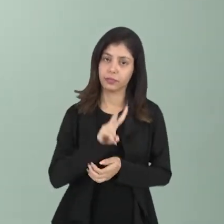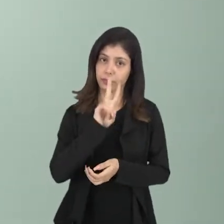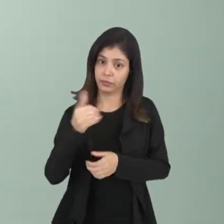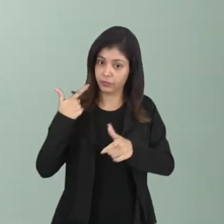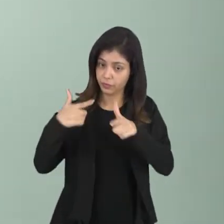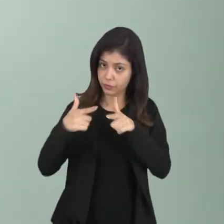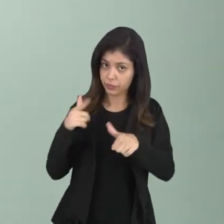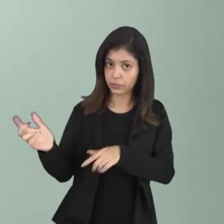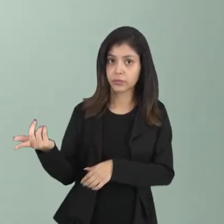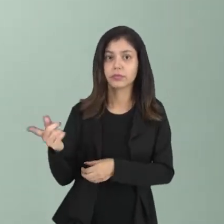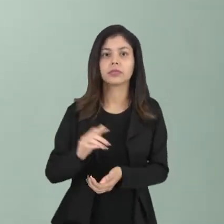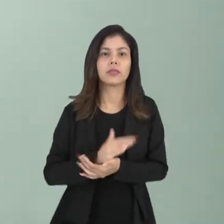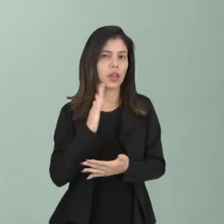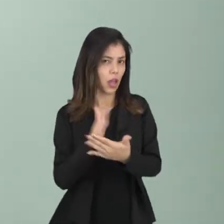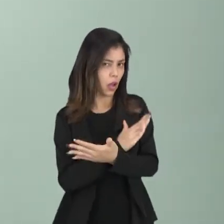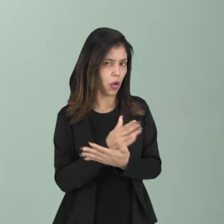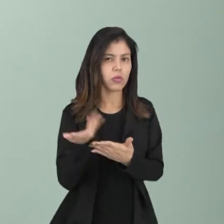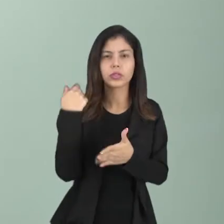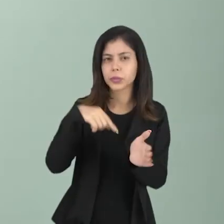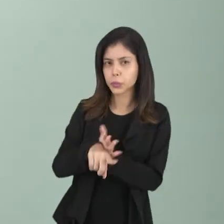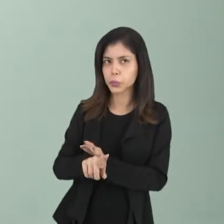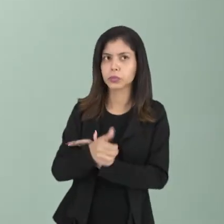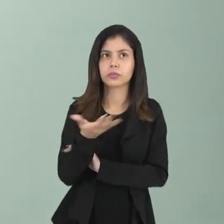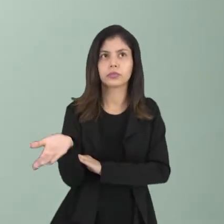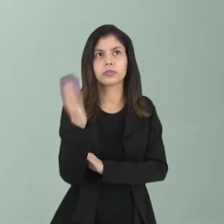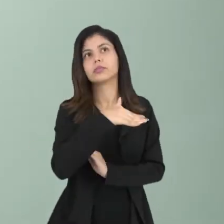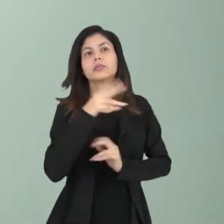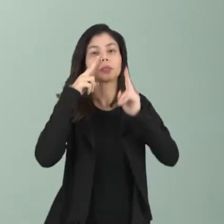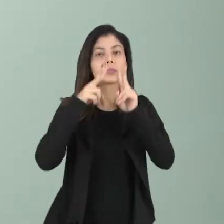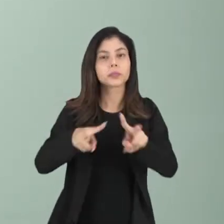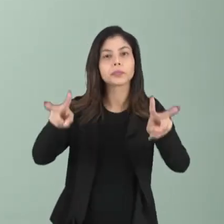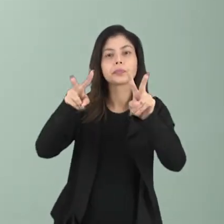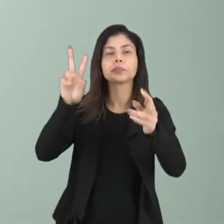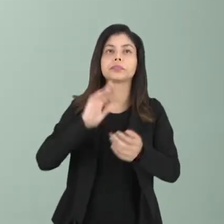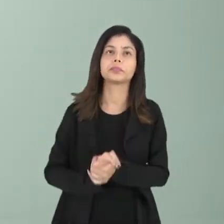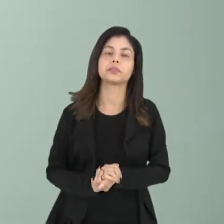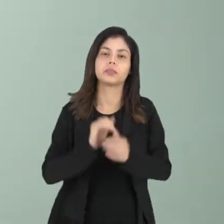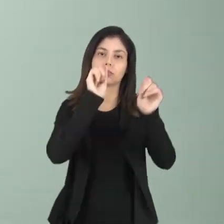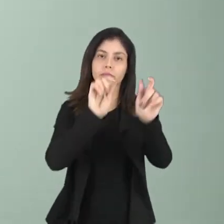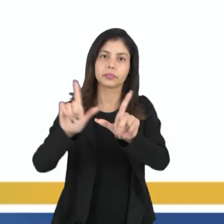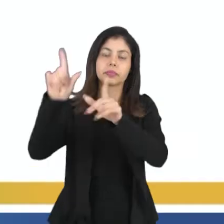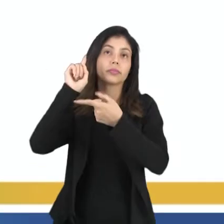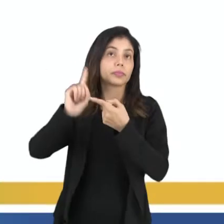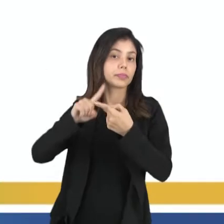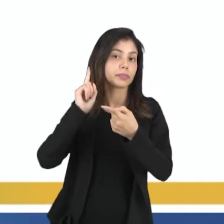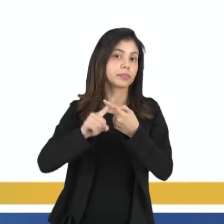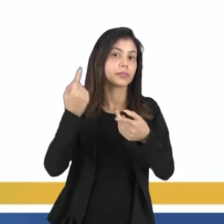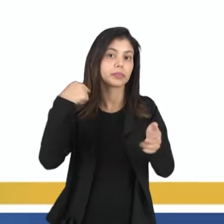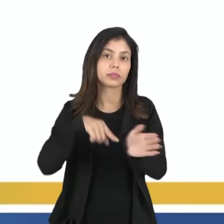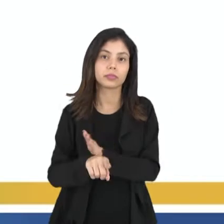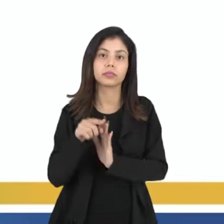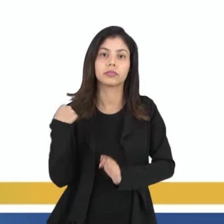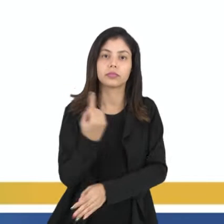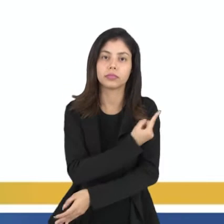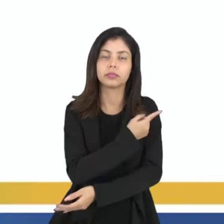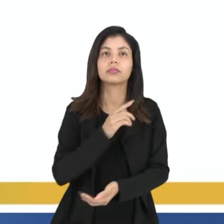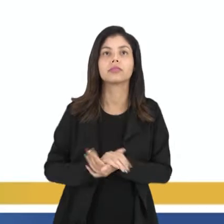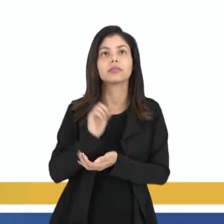vamos trabalhar algumas questões. Vamos visualizar em tela a primeira questão do